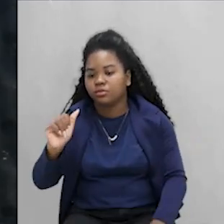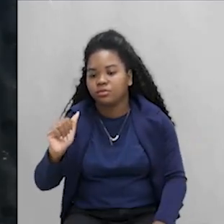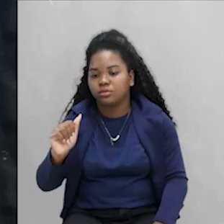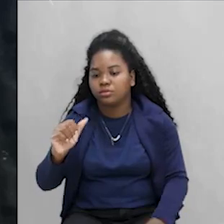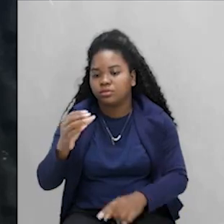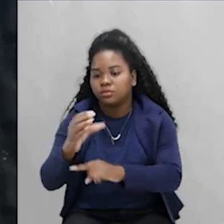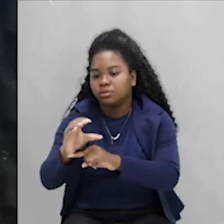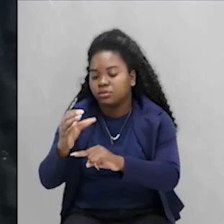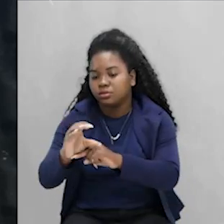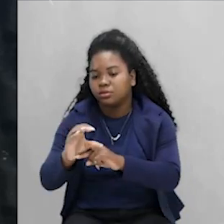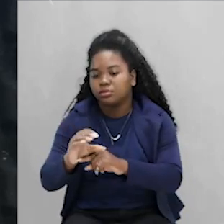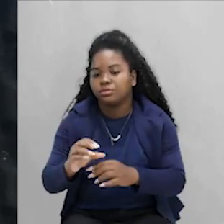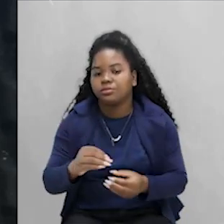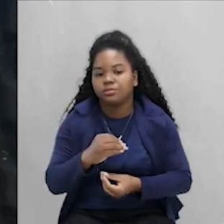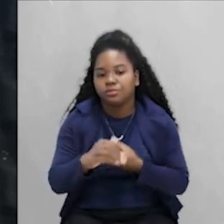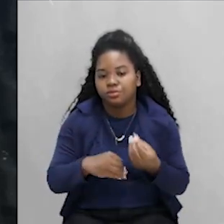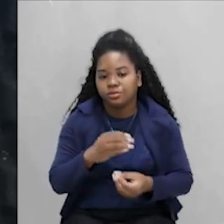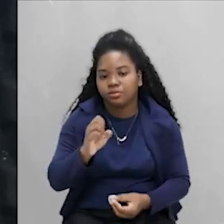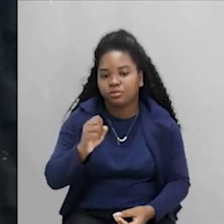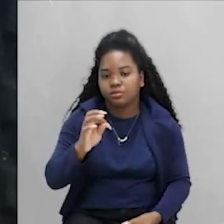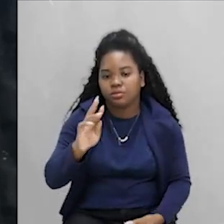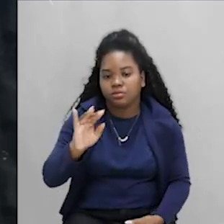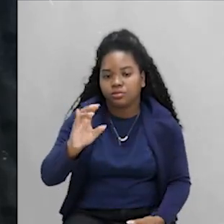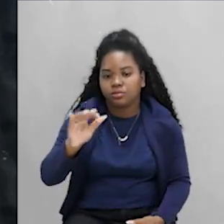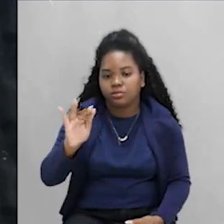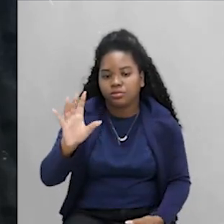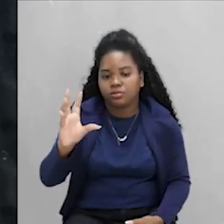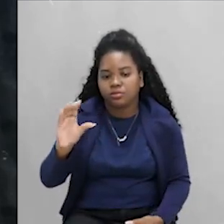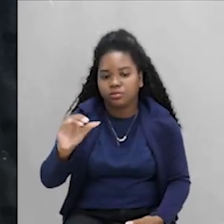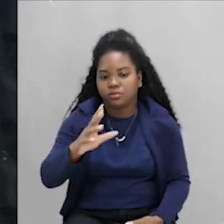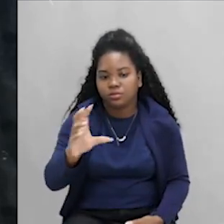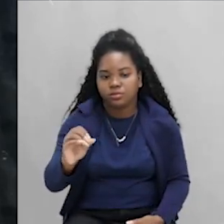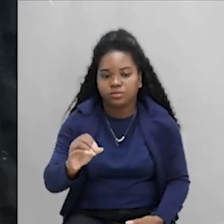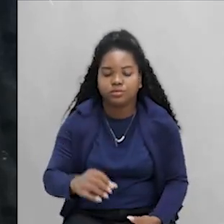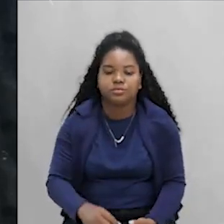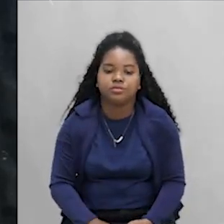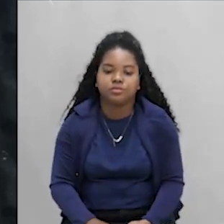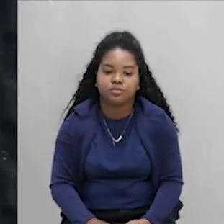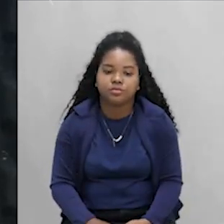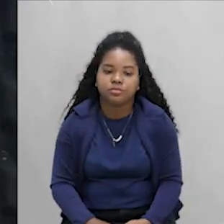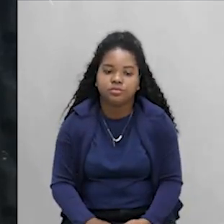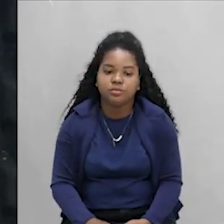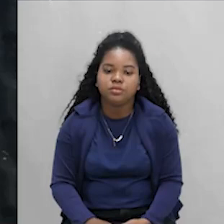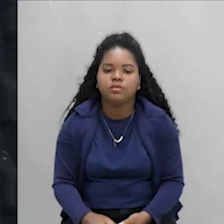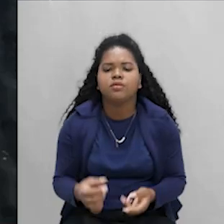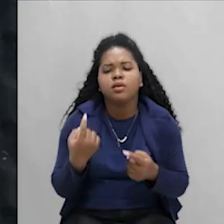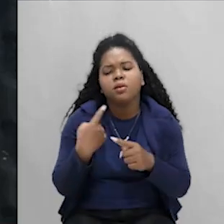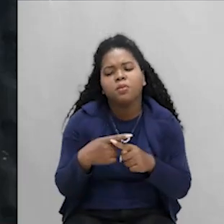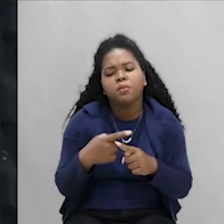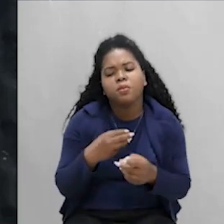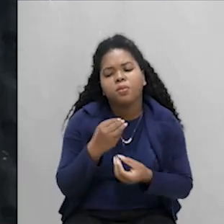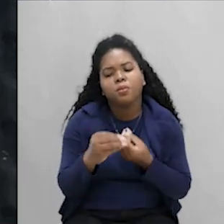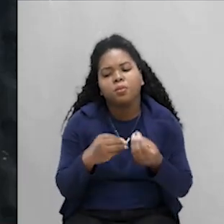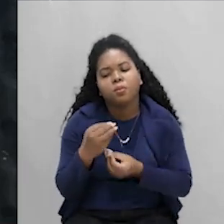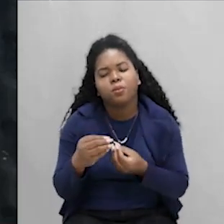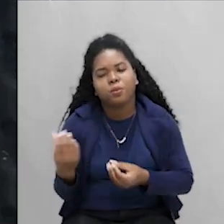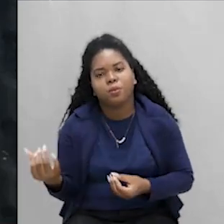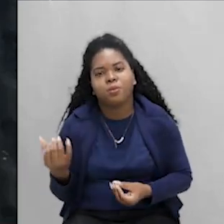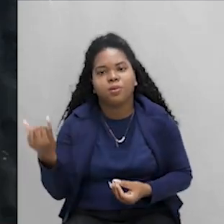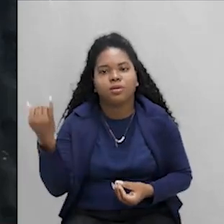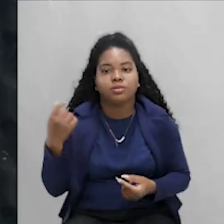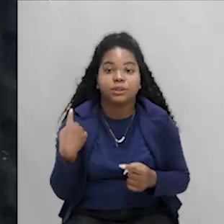reação de esterificação é reação de formação de estrias Por que essa reação ela é muito